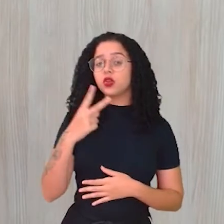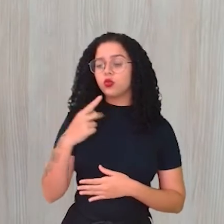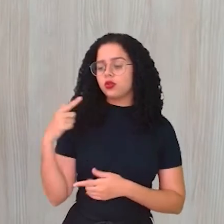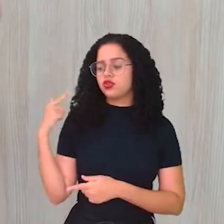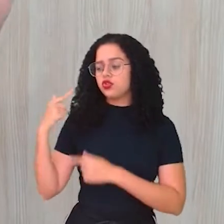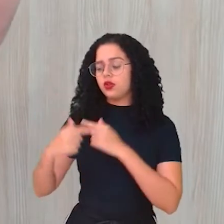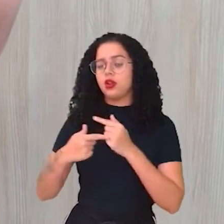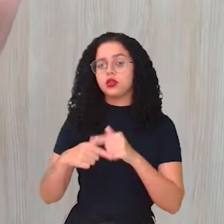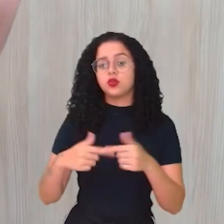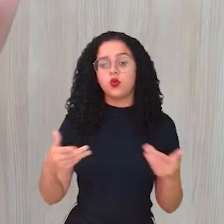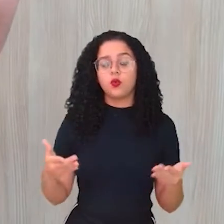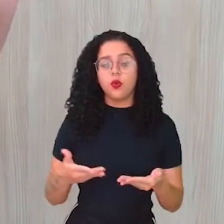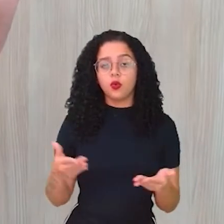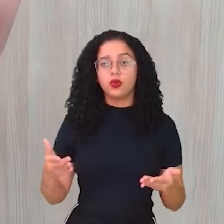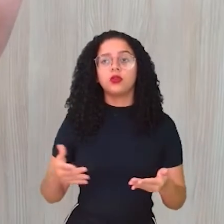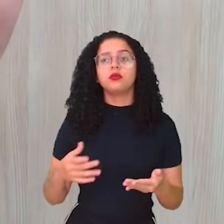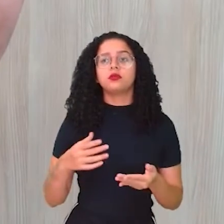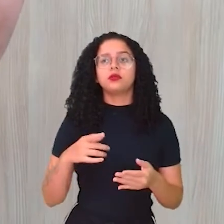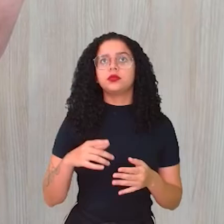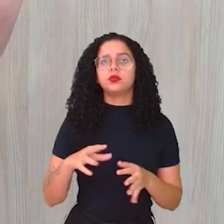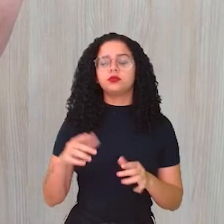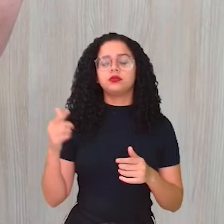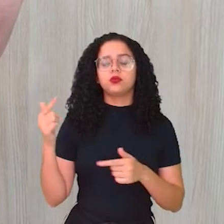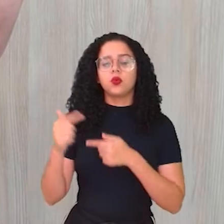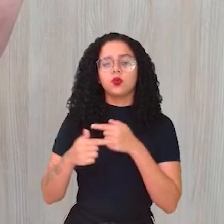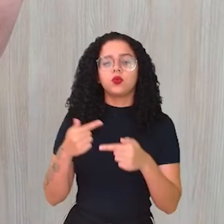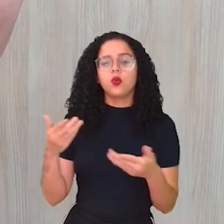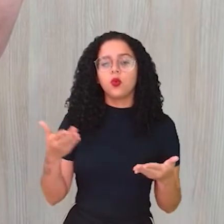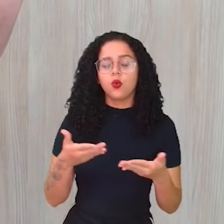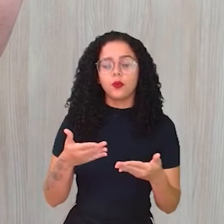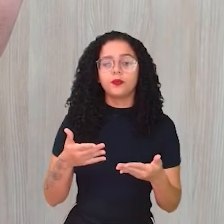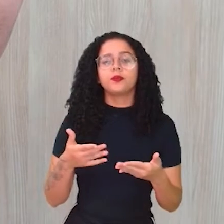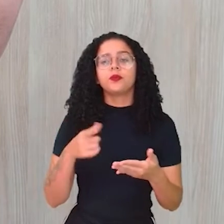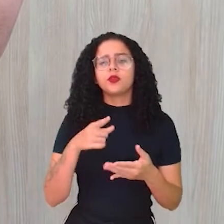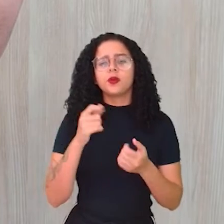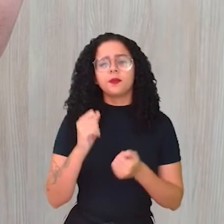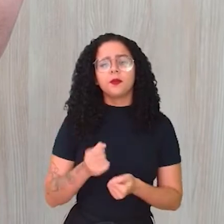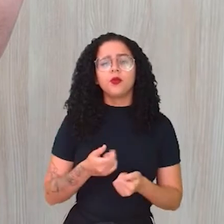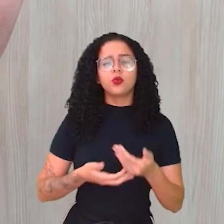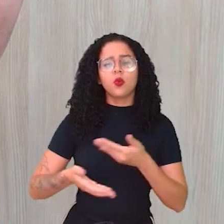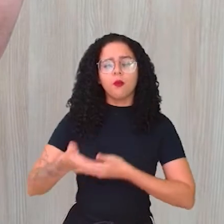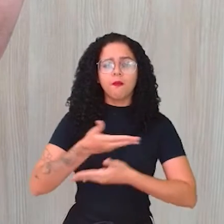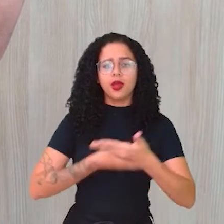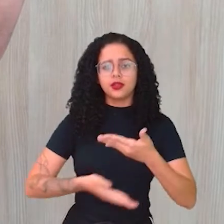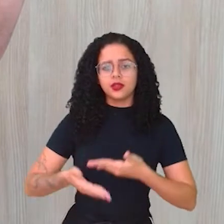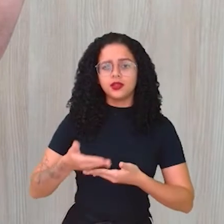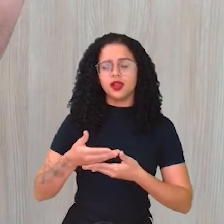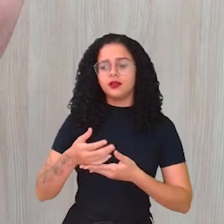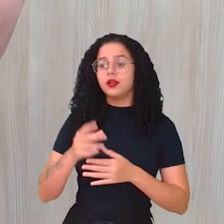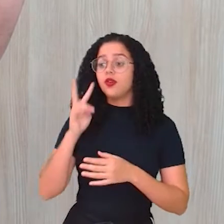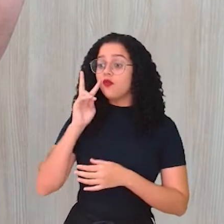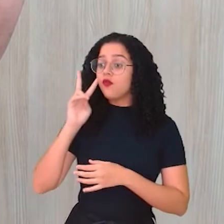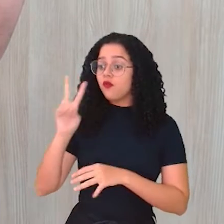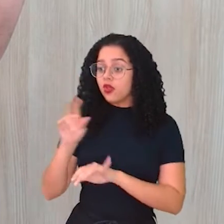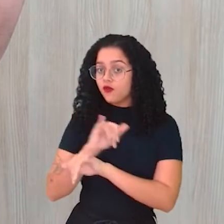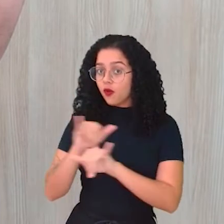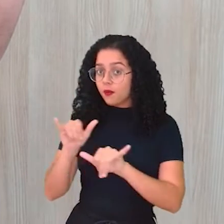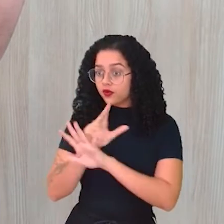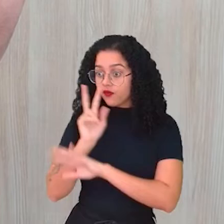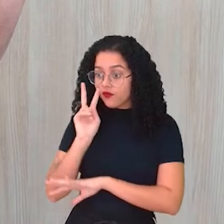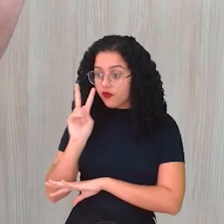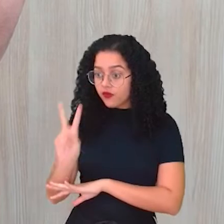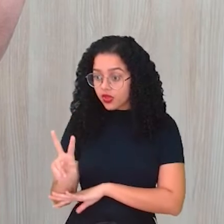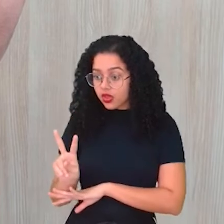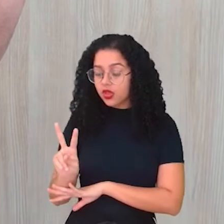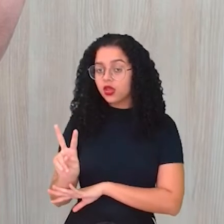internet, onde você poderia também compartilhar, você poderia trazer outras coisas, mas você não tinha uma